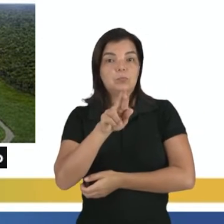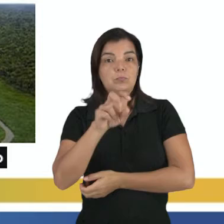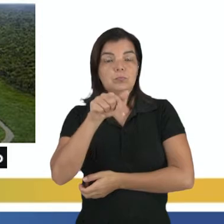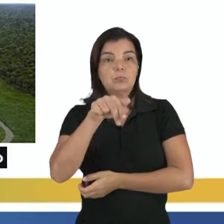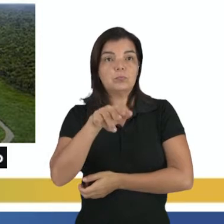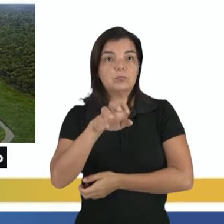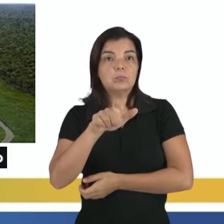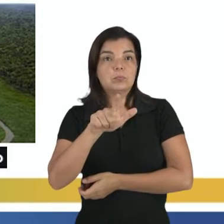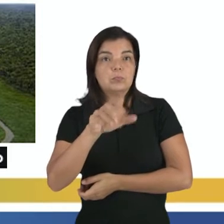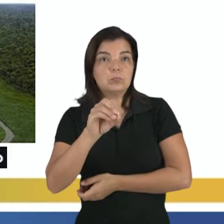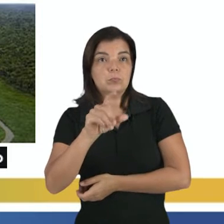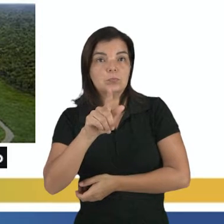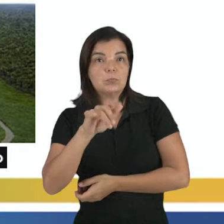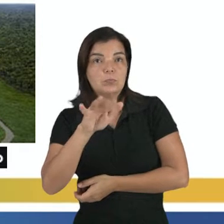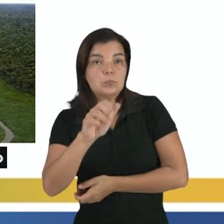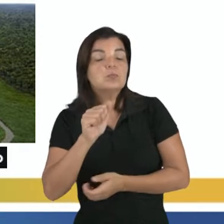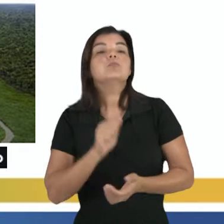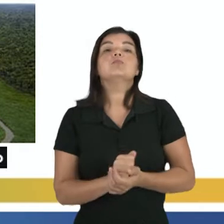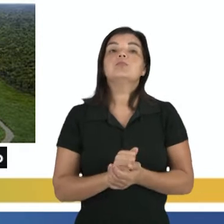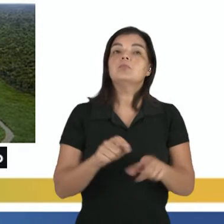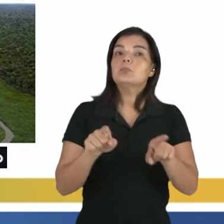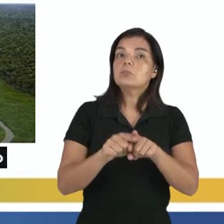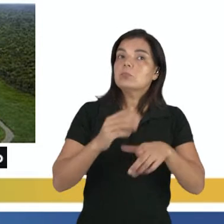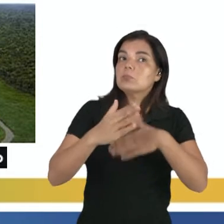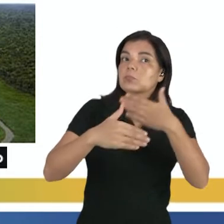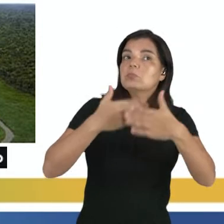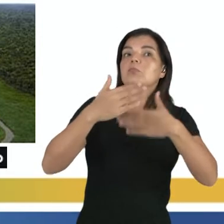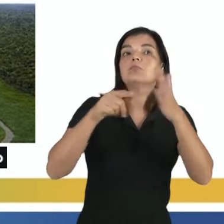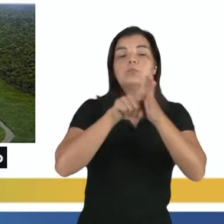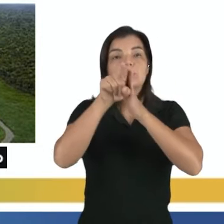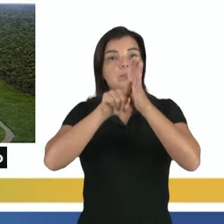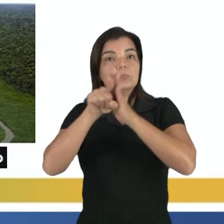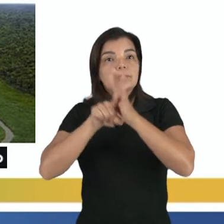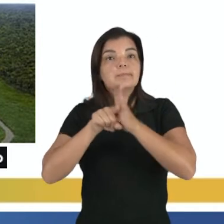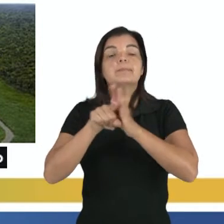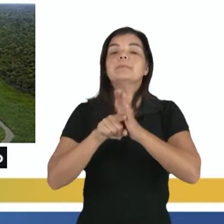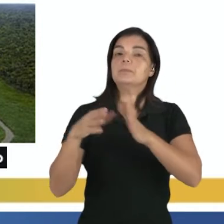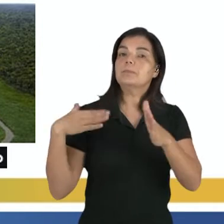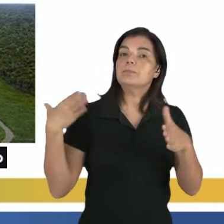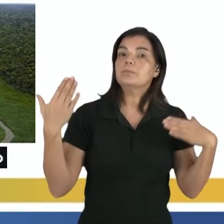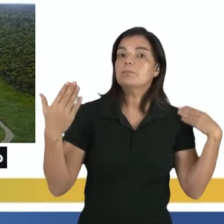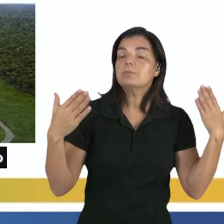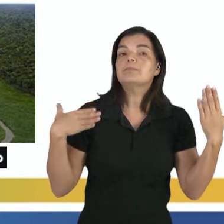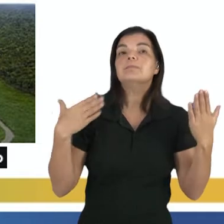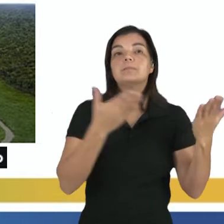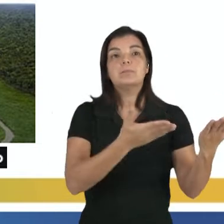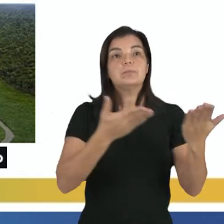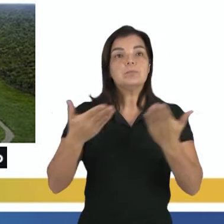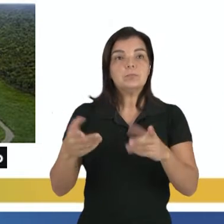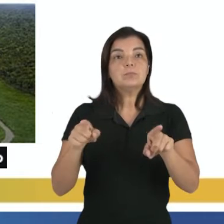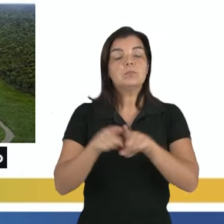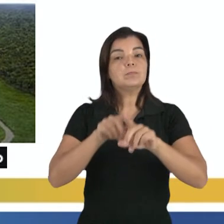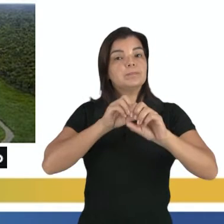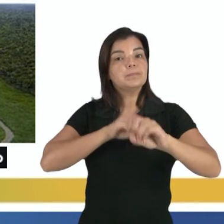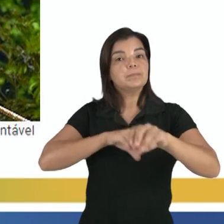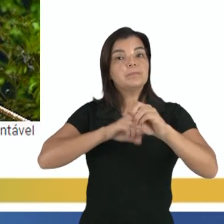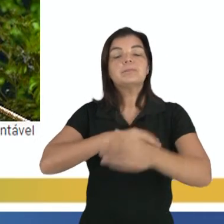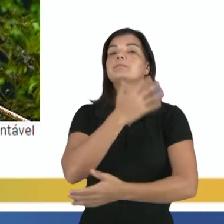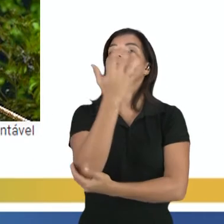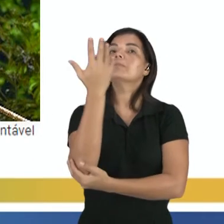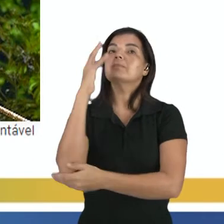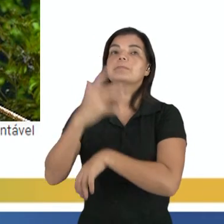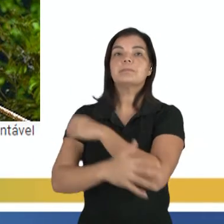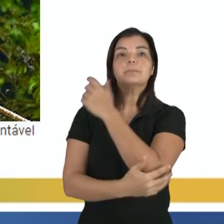naturais, os sítios arqueológicos e possibilitar o desenvolvimento de pesquisas, além de lazer, turismo e educação